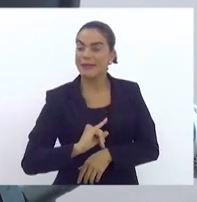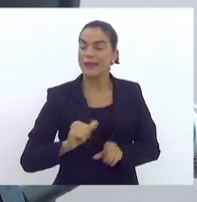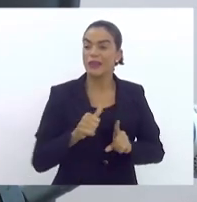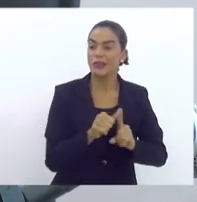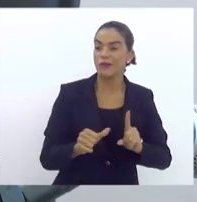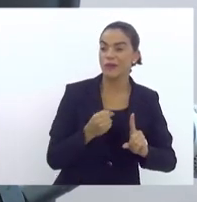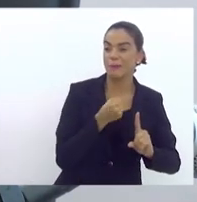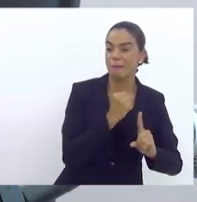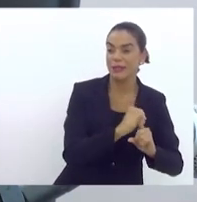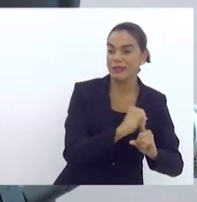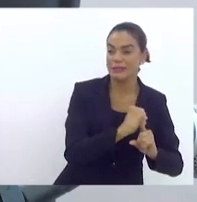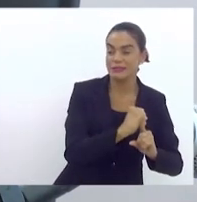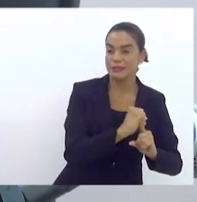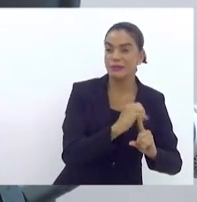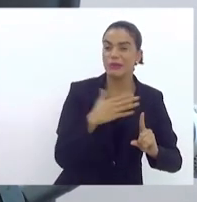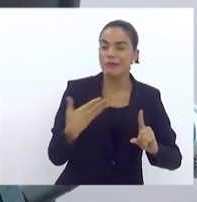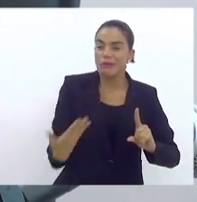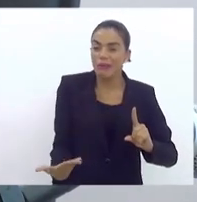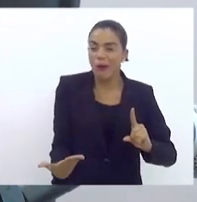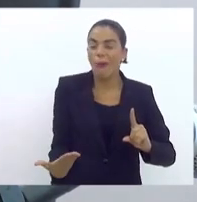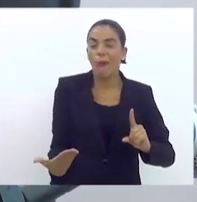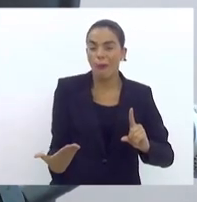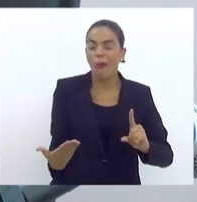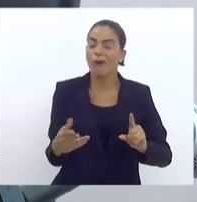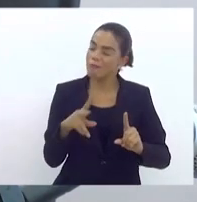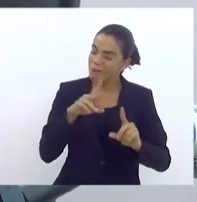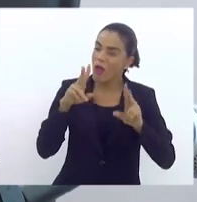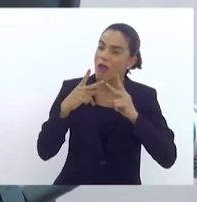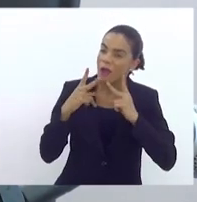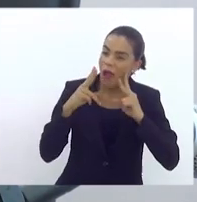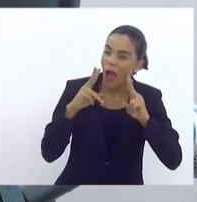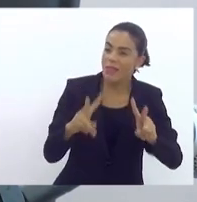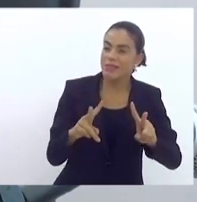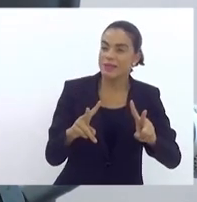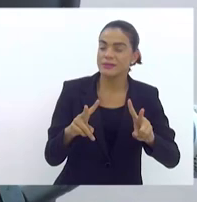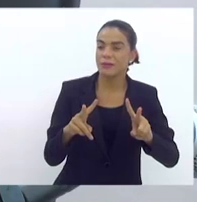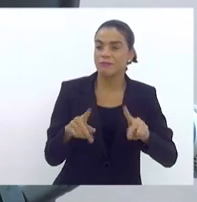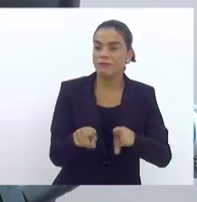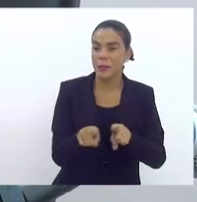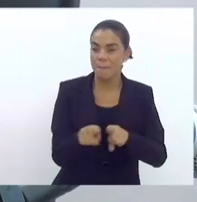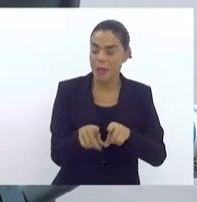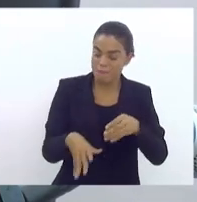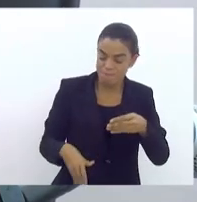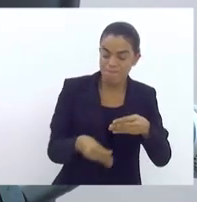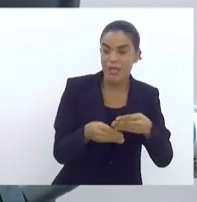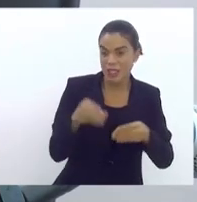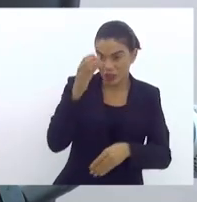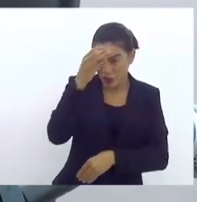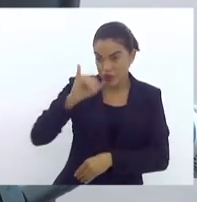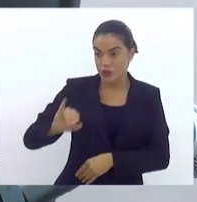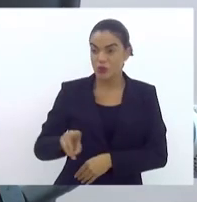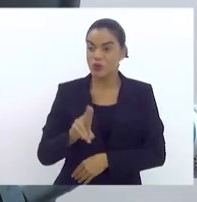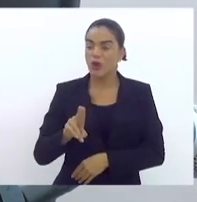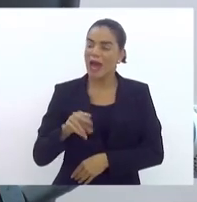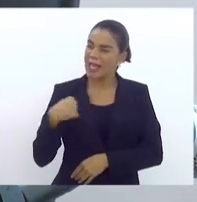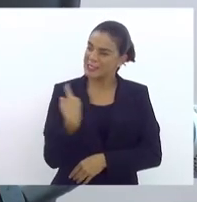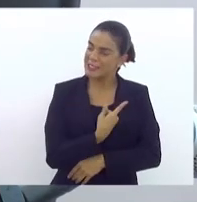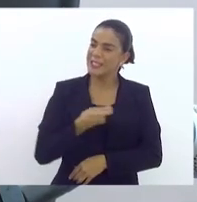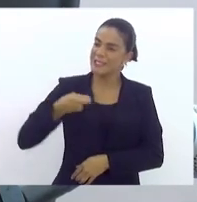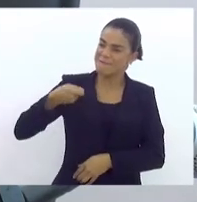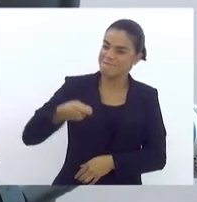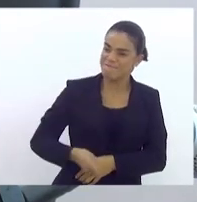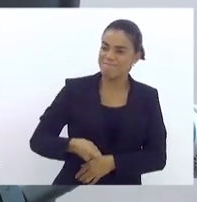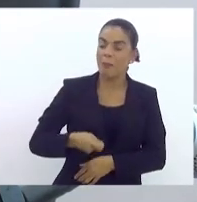feminicídio né então eu faço essa observação e nós já vai se lembrar disso nós fizemos questão